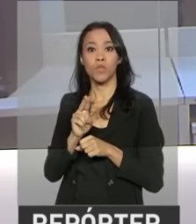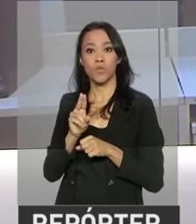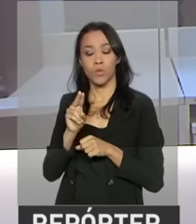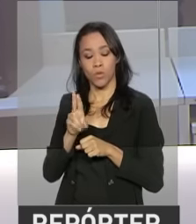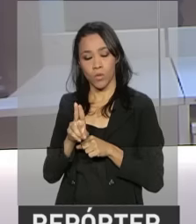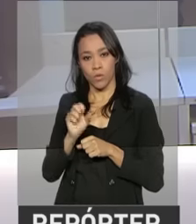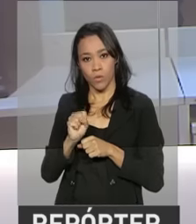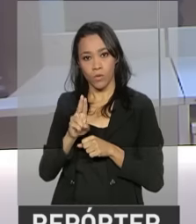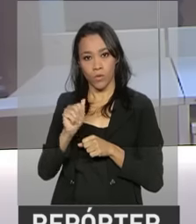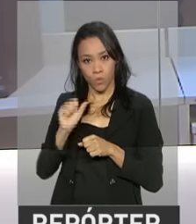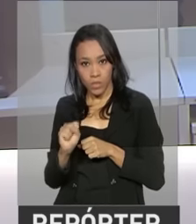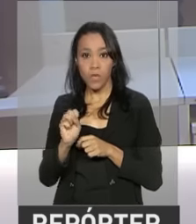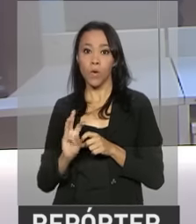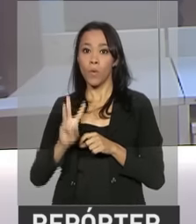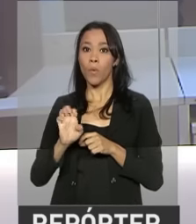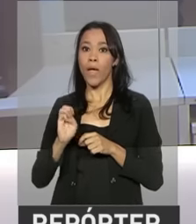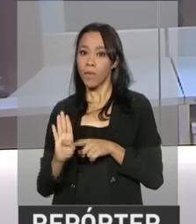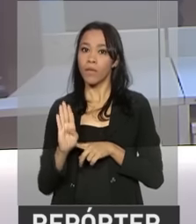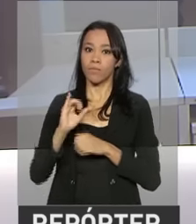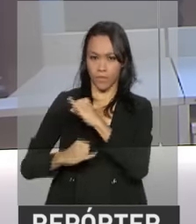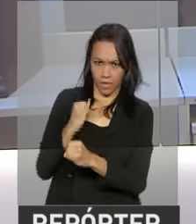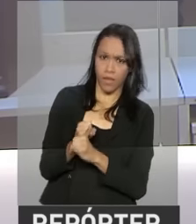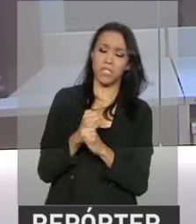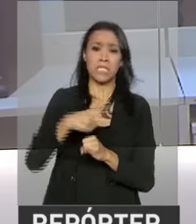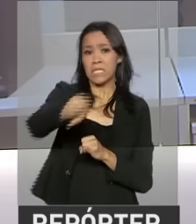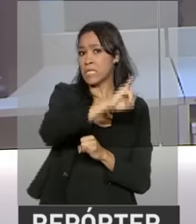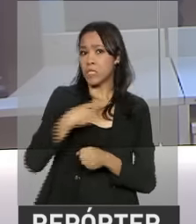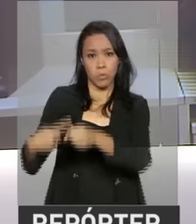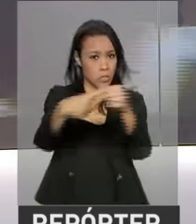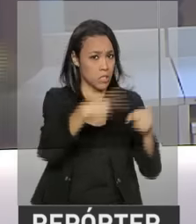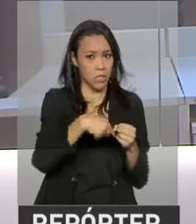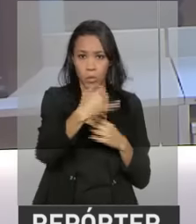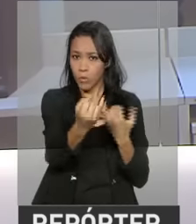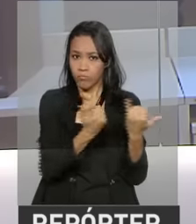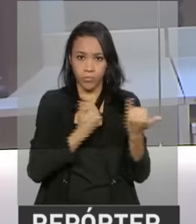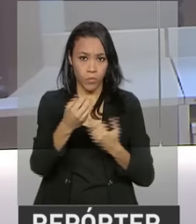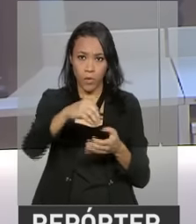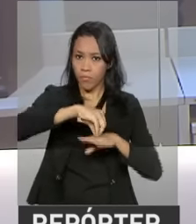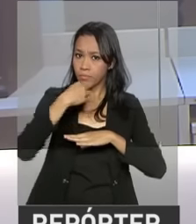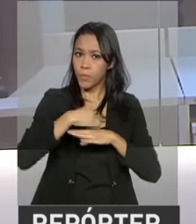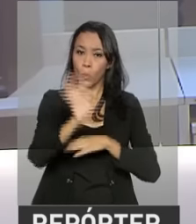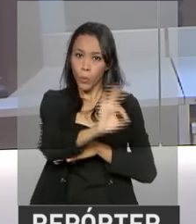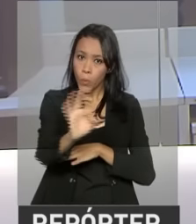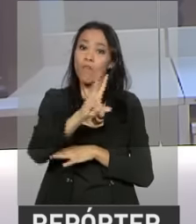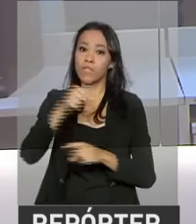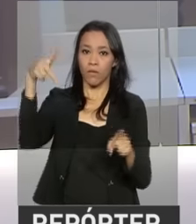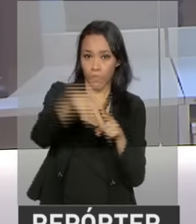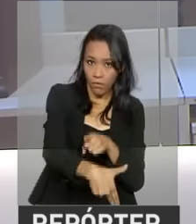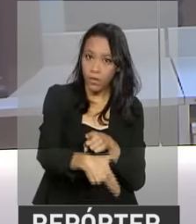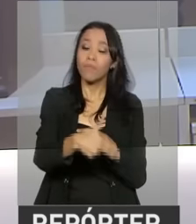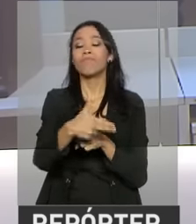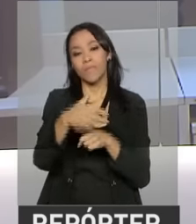Desenvolvimento Social e Agrário os gerentes municipais que não prestarem contas terão um repasse de Setembro suspenso